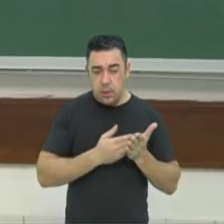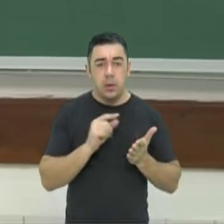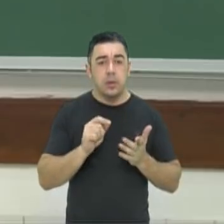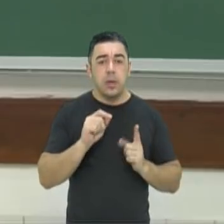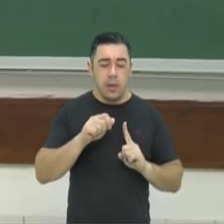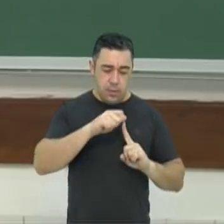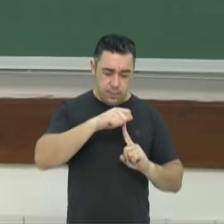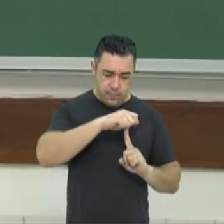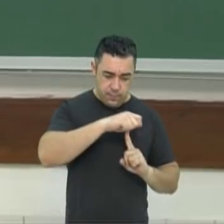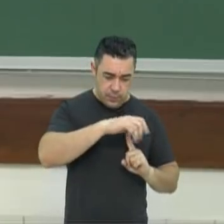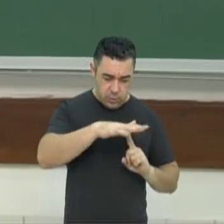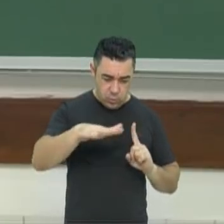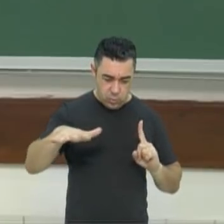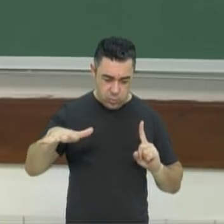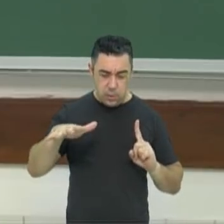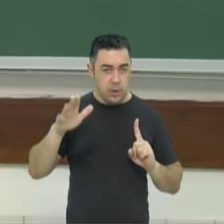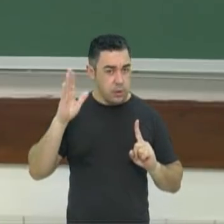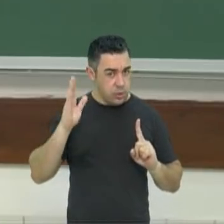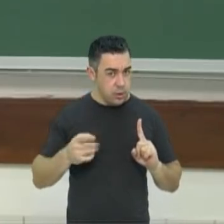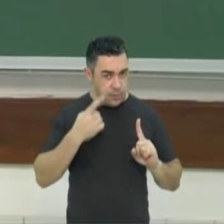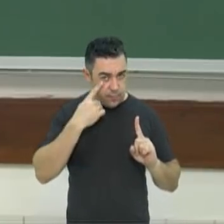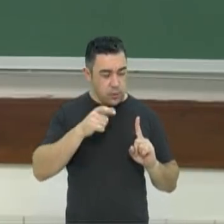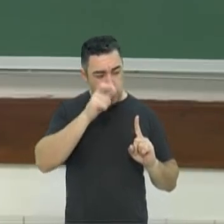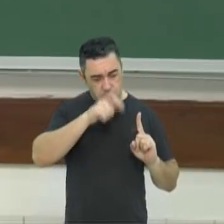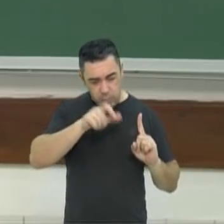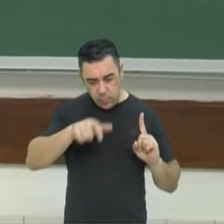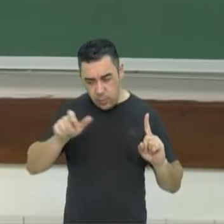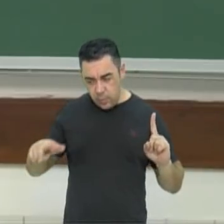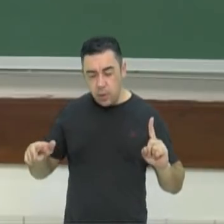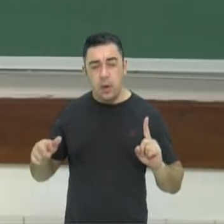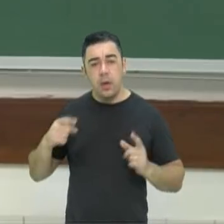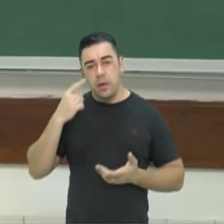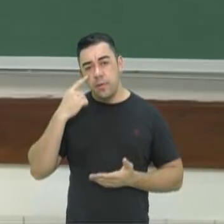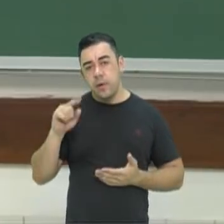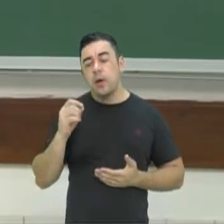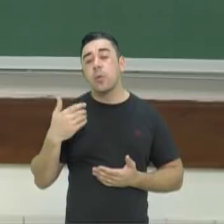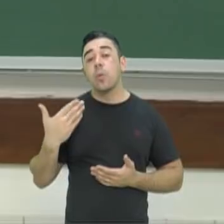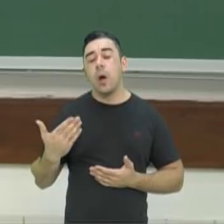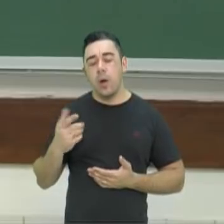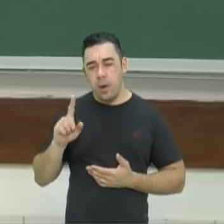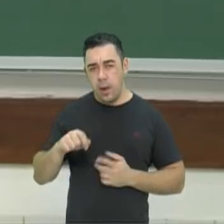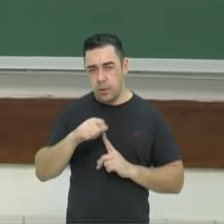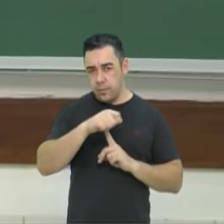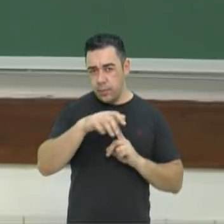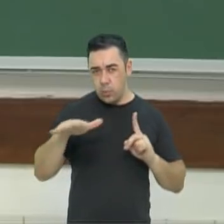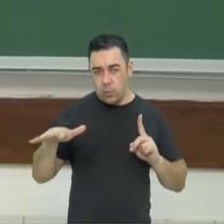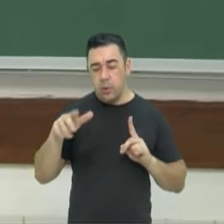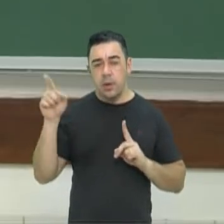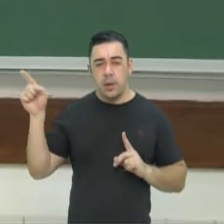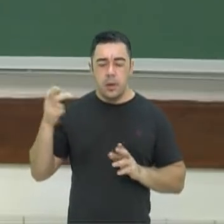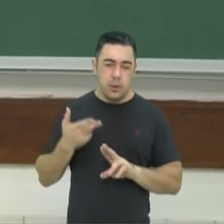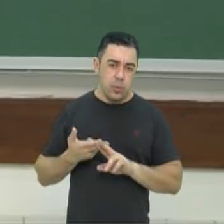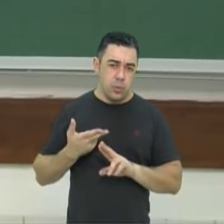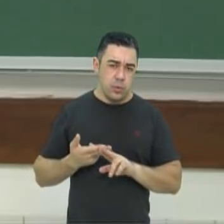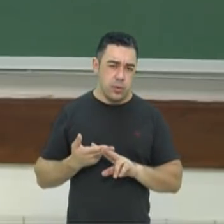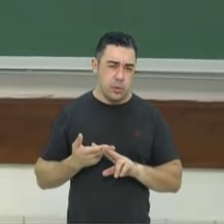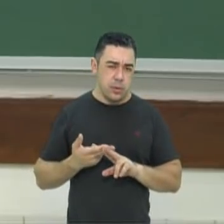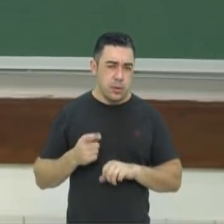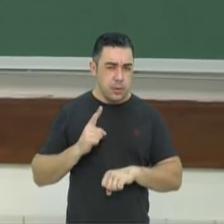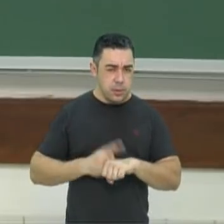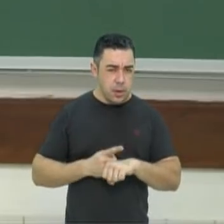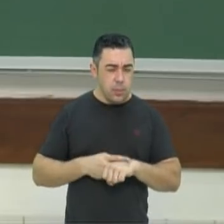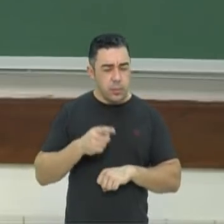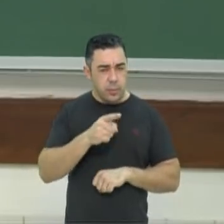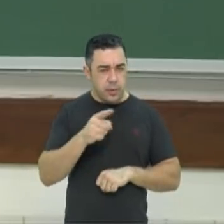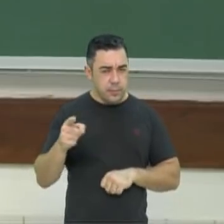de linguagem que nós já trabalhamos e você vai colocar a qual figura de linguagem que o padre se refere. Vou dar um tempo